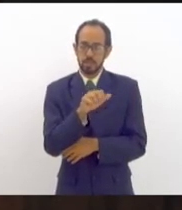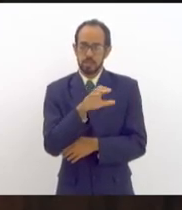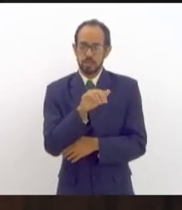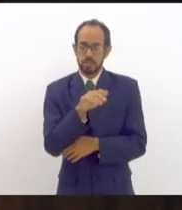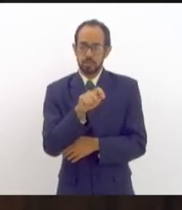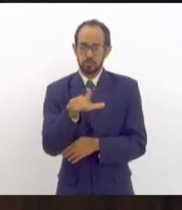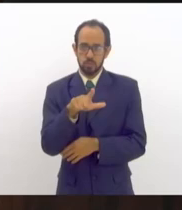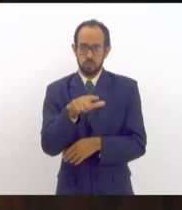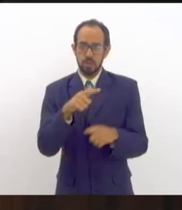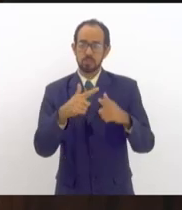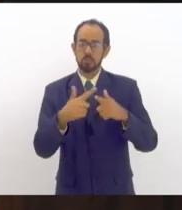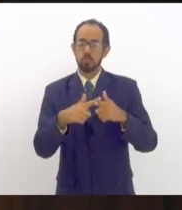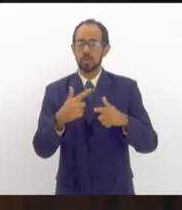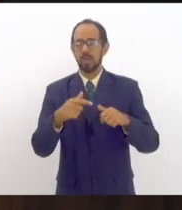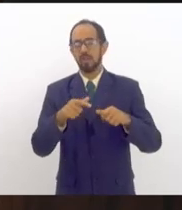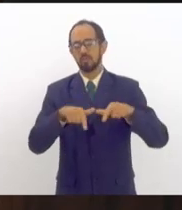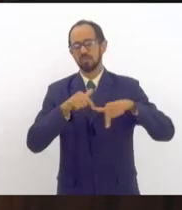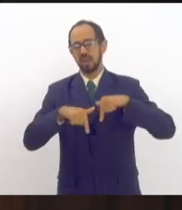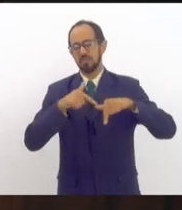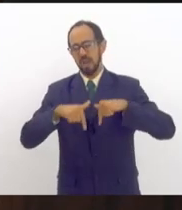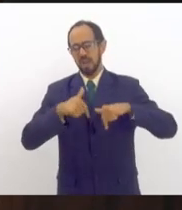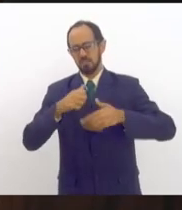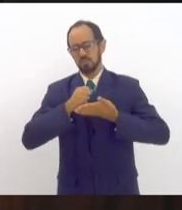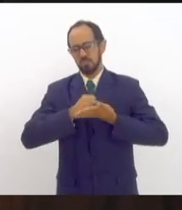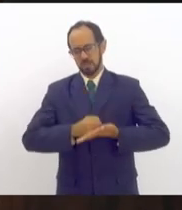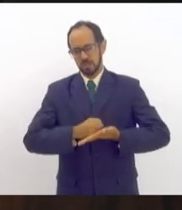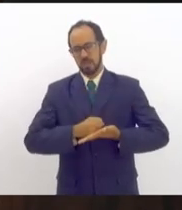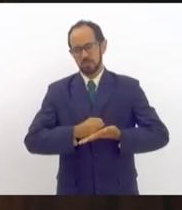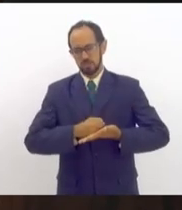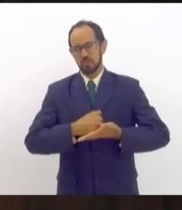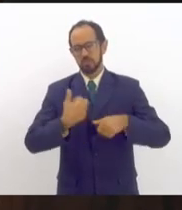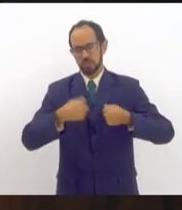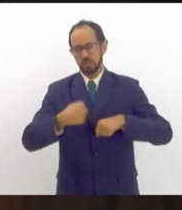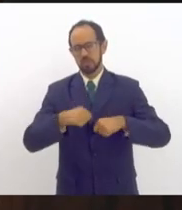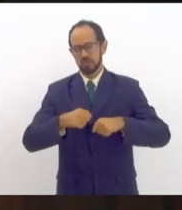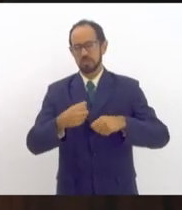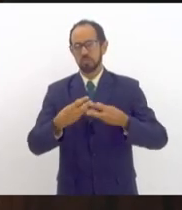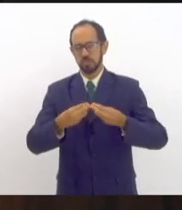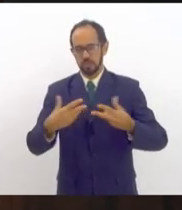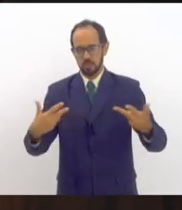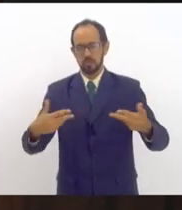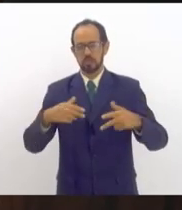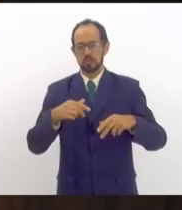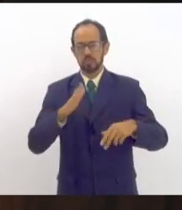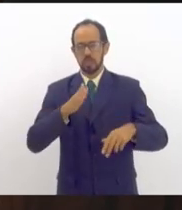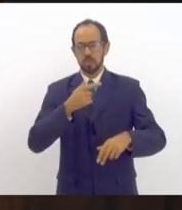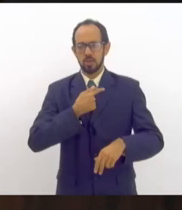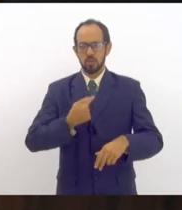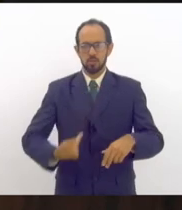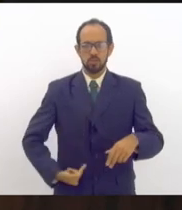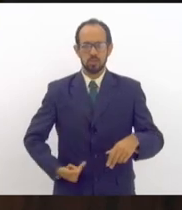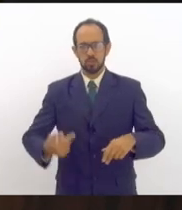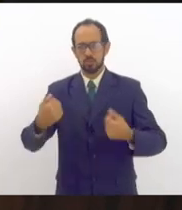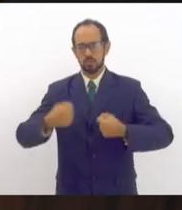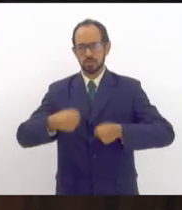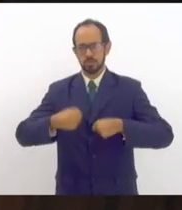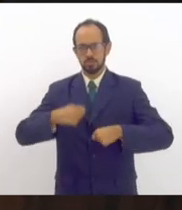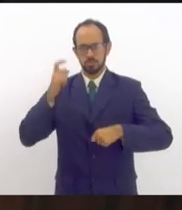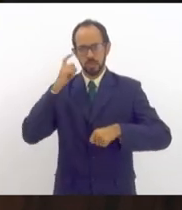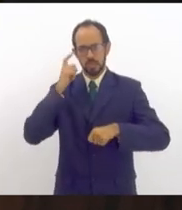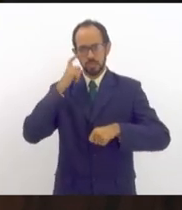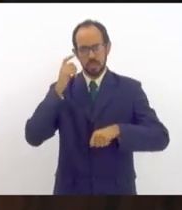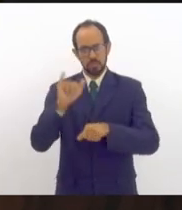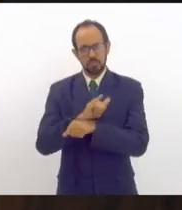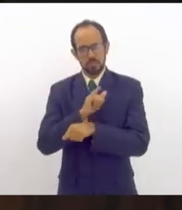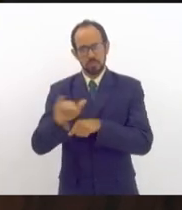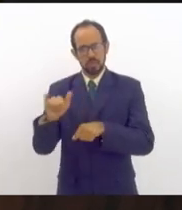é tão gigantesca que precisa de algo mais específico já tá com o governador é preciso agora pensar realmente uma